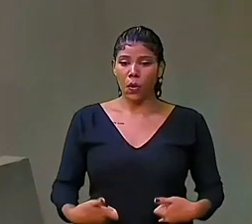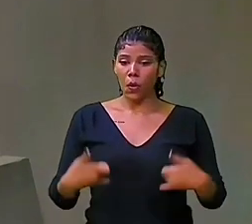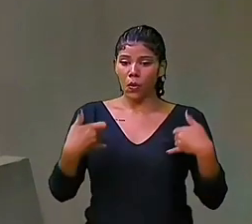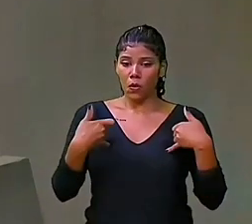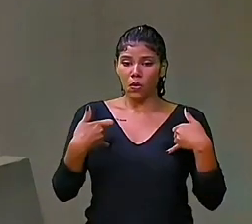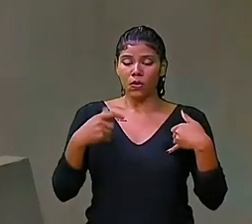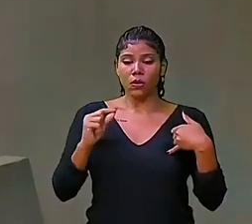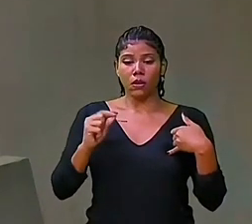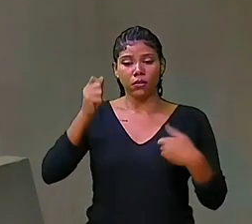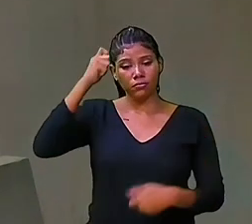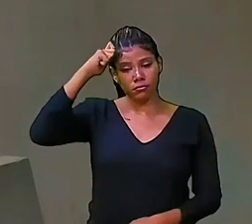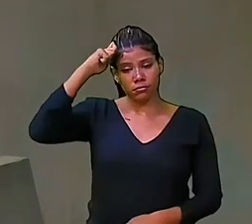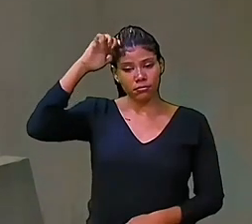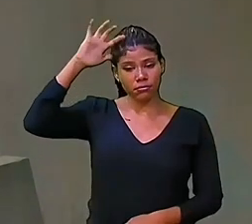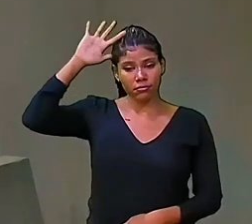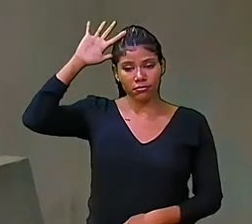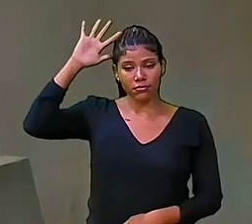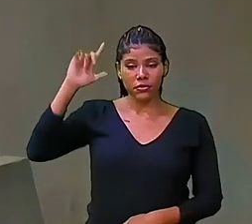filha.